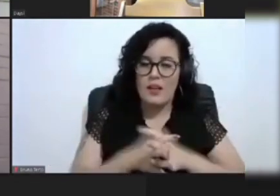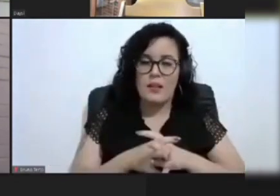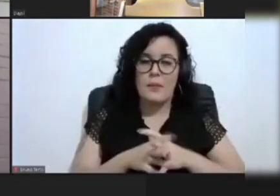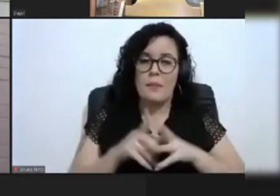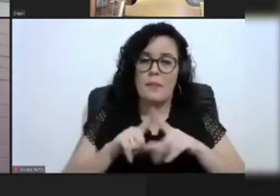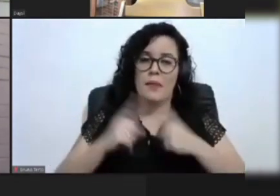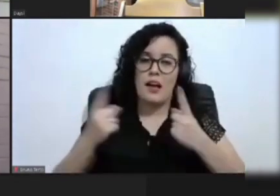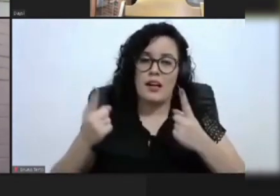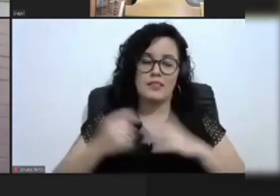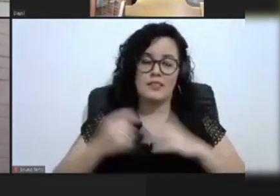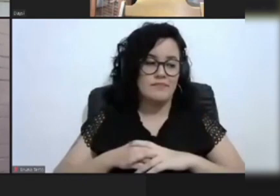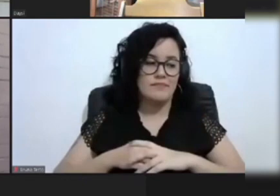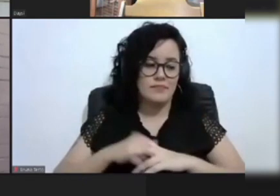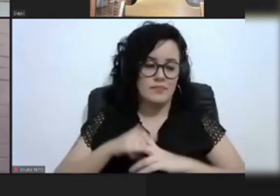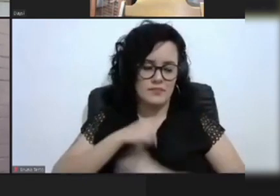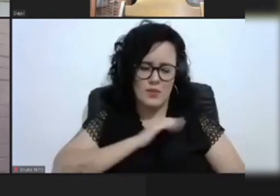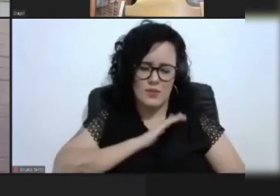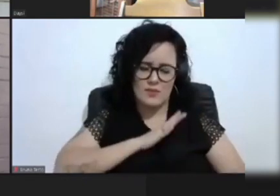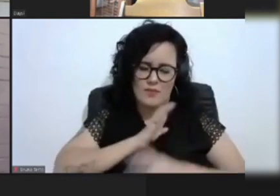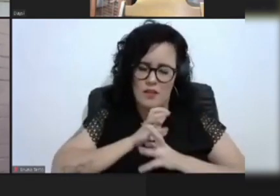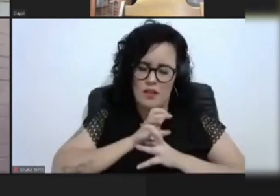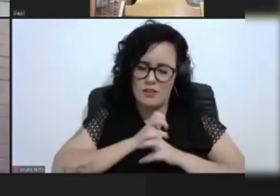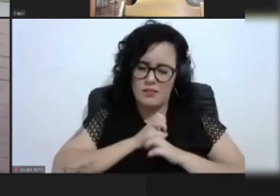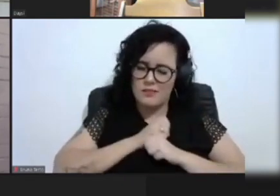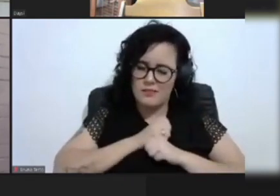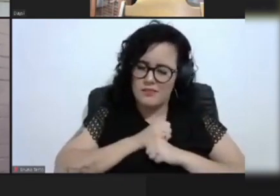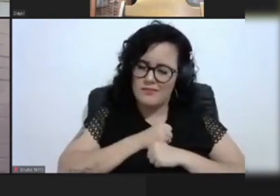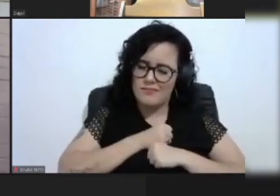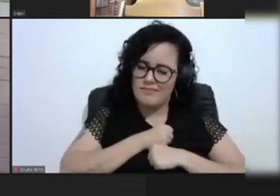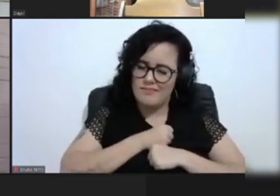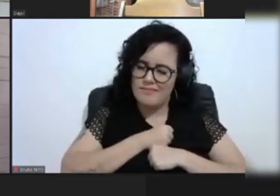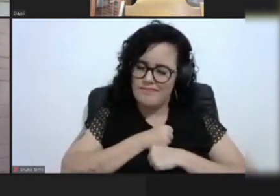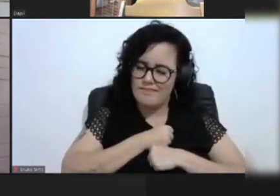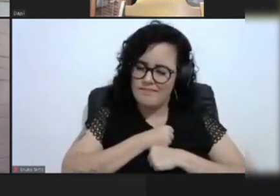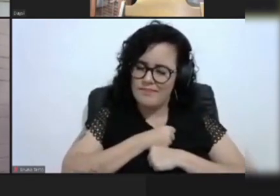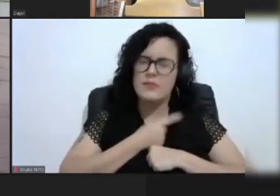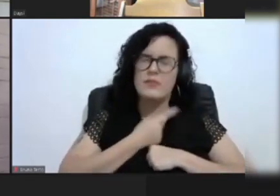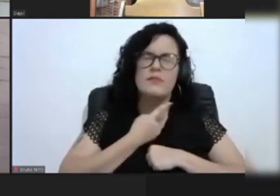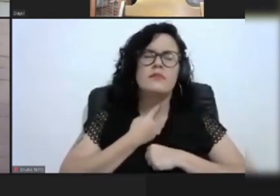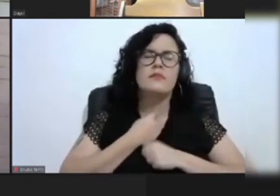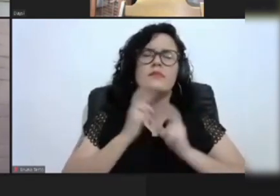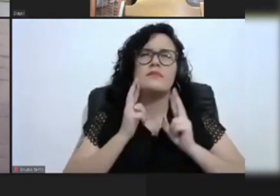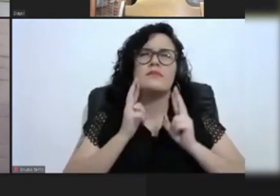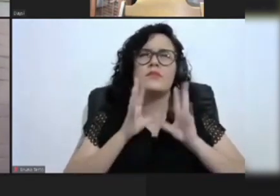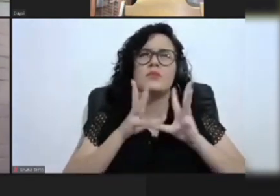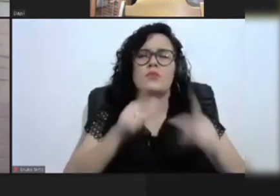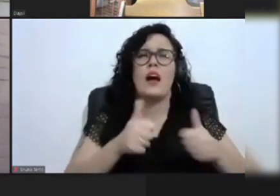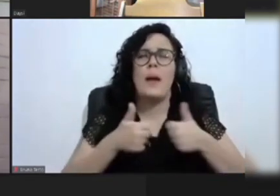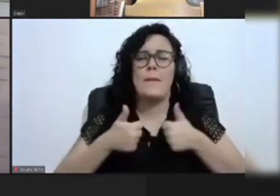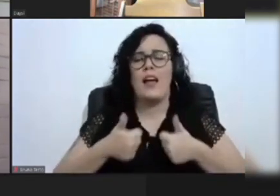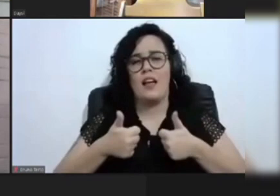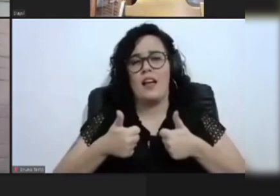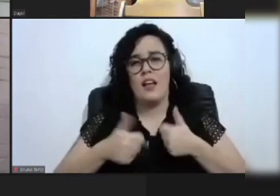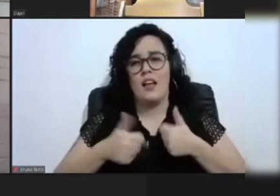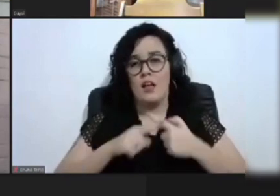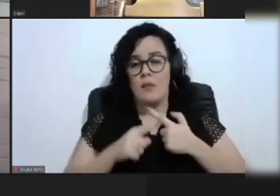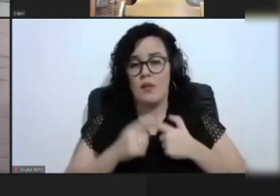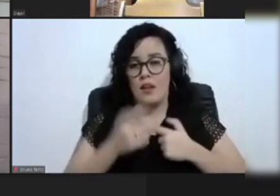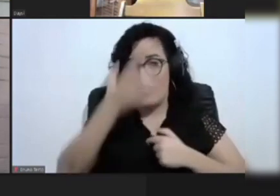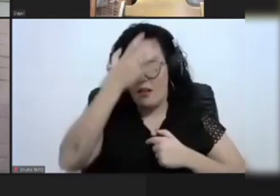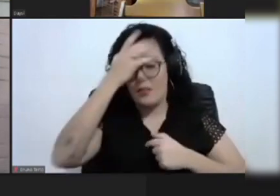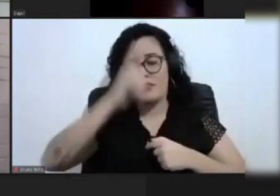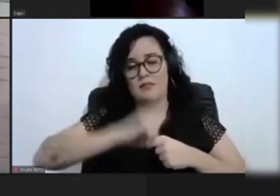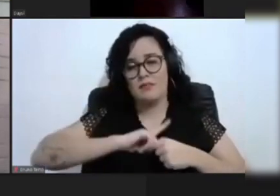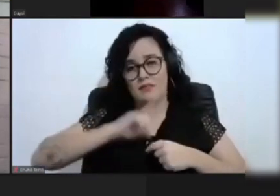mas meu coração fica muito apertado, assim, eu desejo que estejam todos bem, porque a gente sabe que psicologicamente isso atravessa também, inclusive,